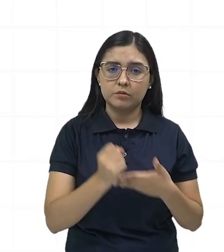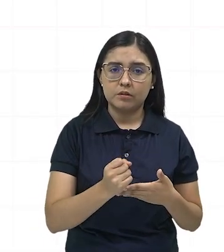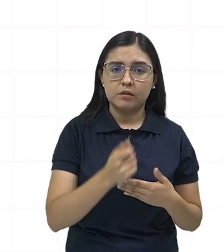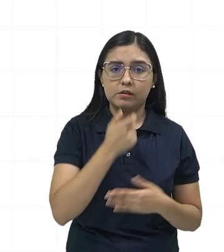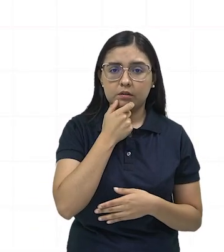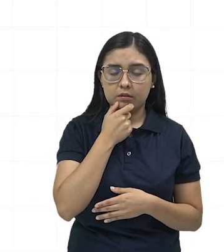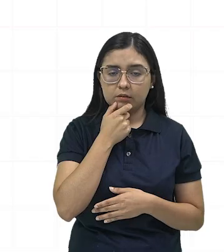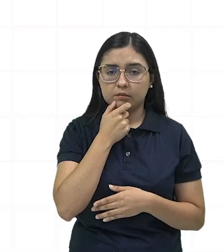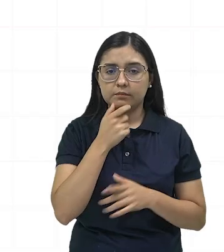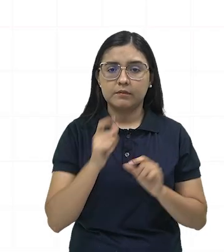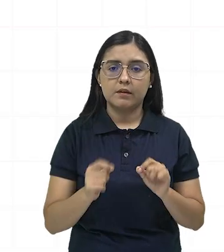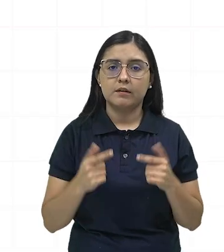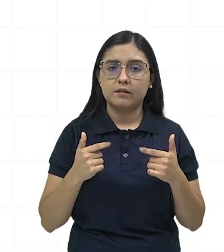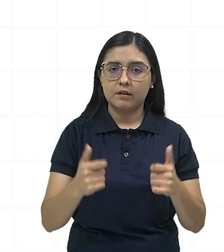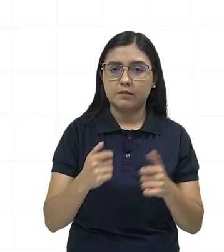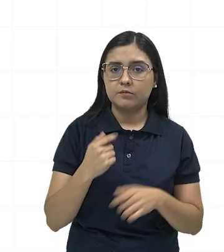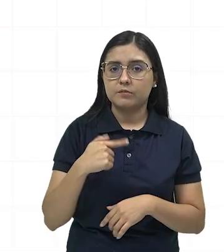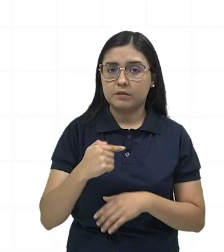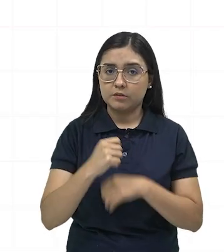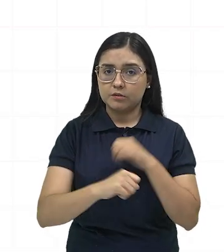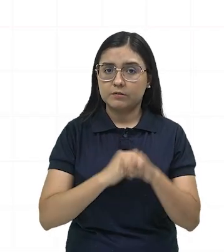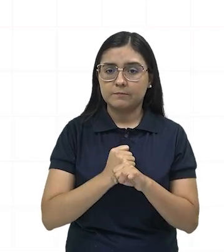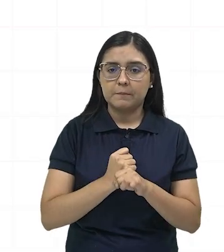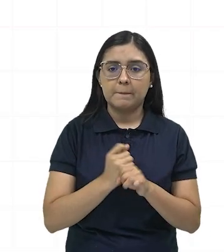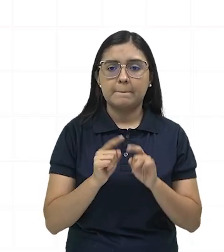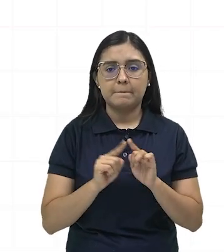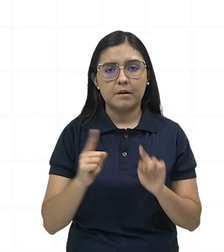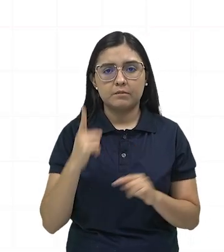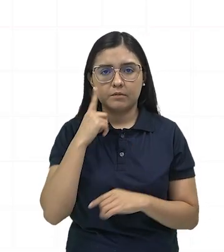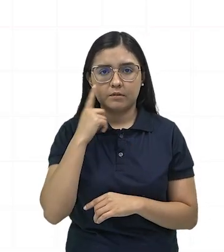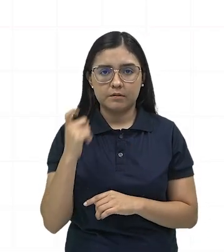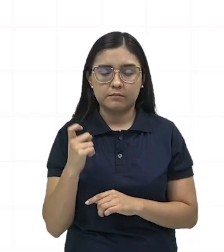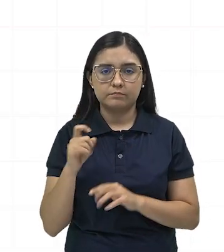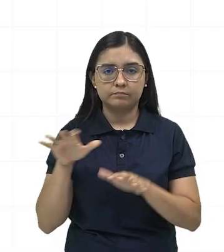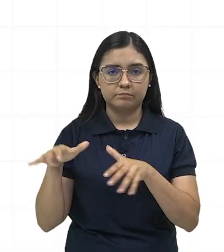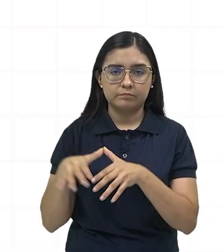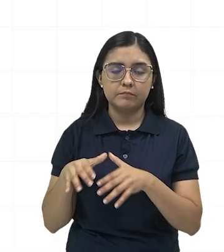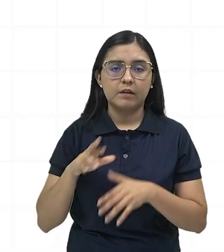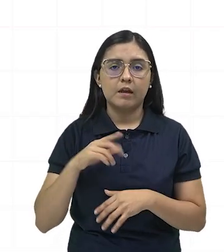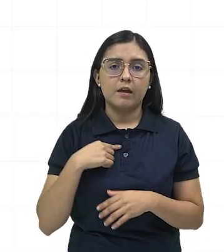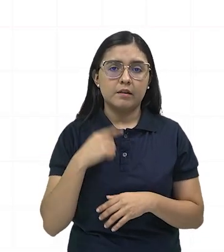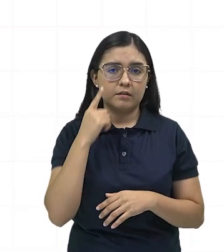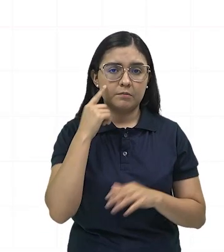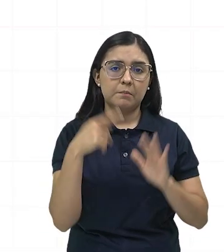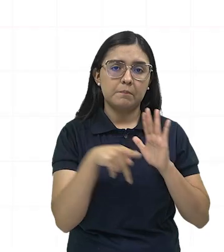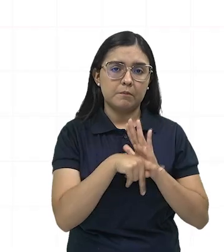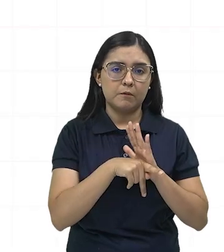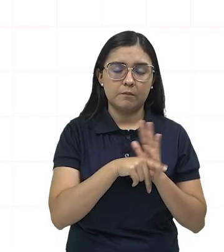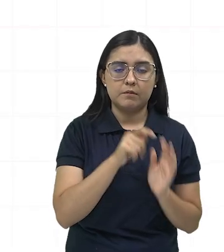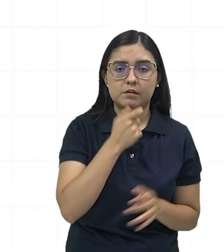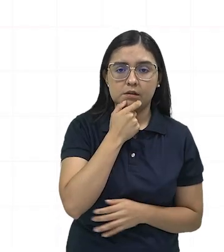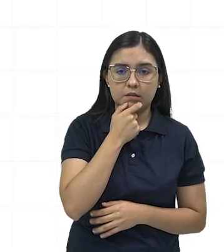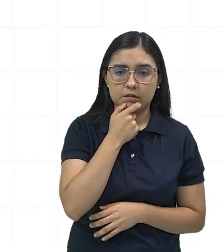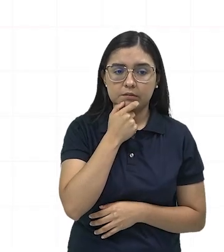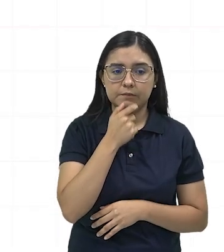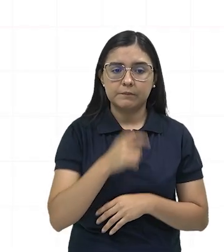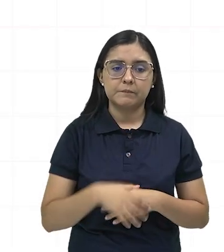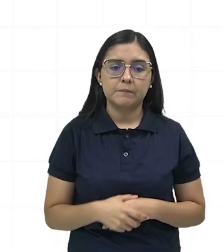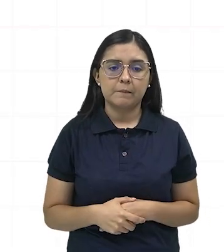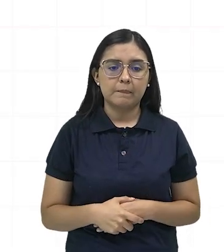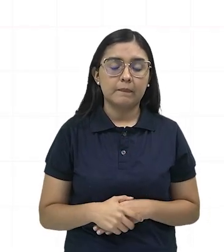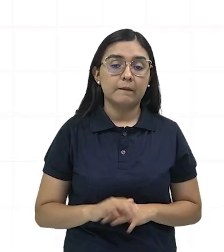na Guerra dos 7 Anos, né? Contudo, não era de interesse da colônia, era um interesse próprio da Inglaterra, da